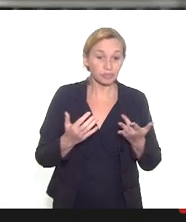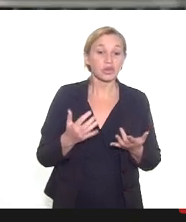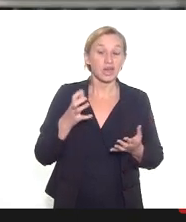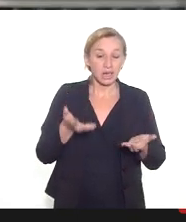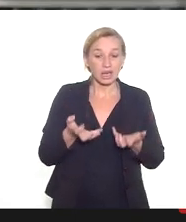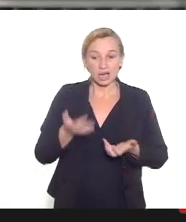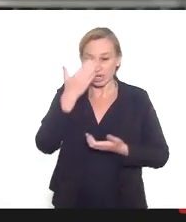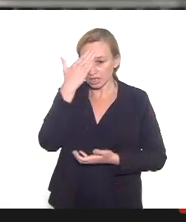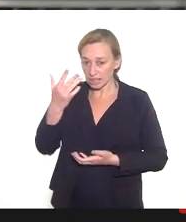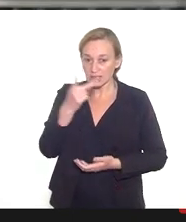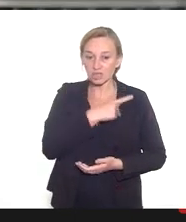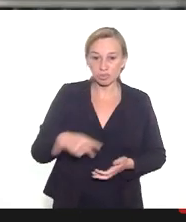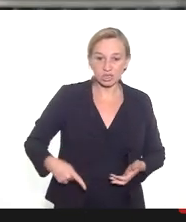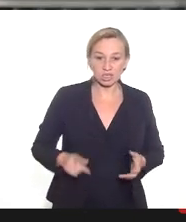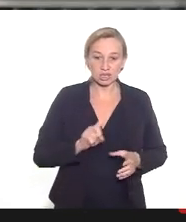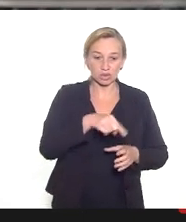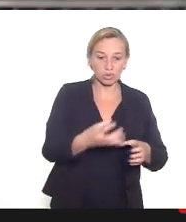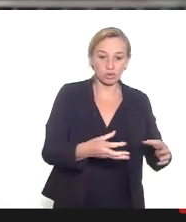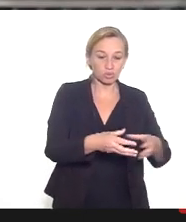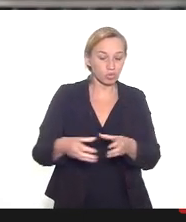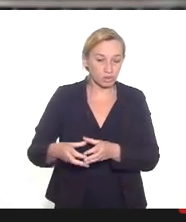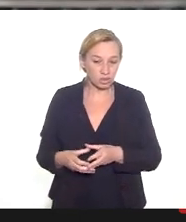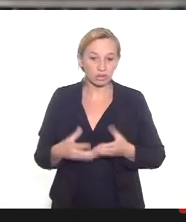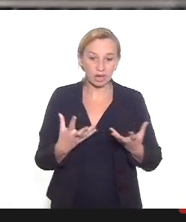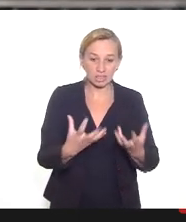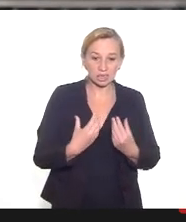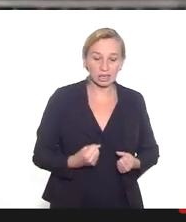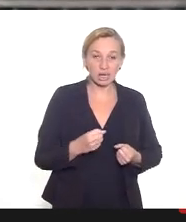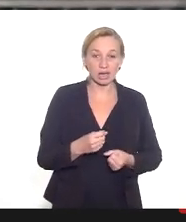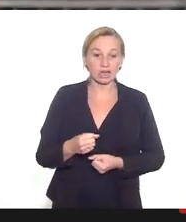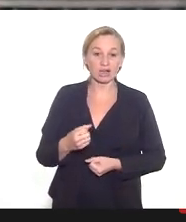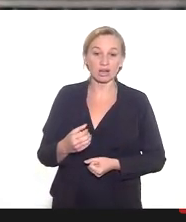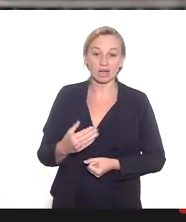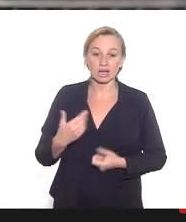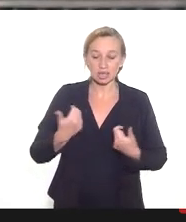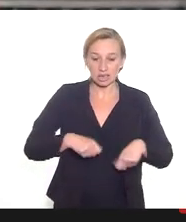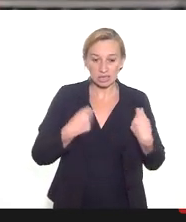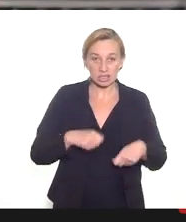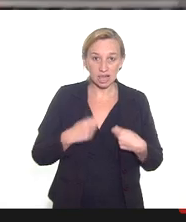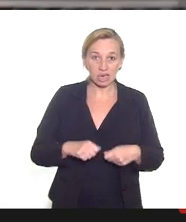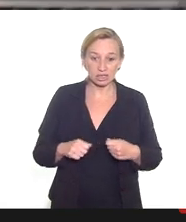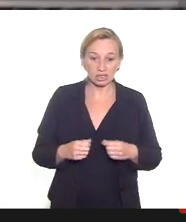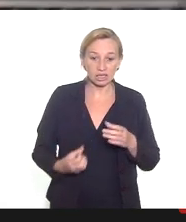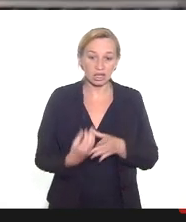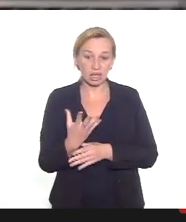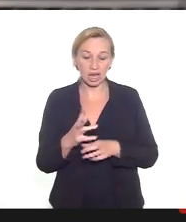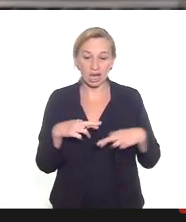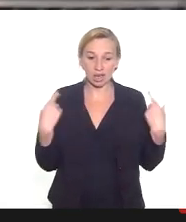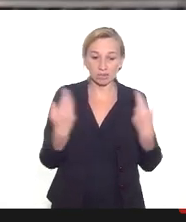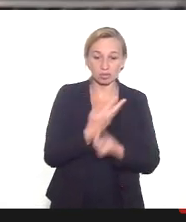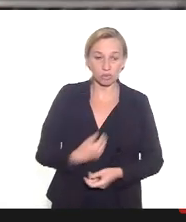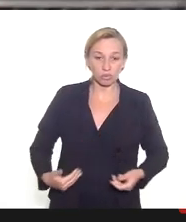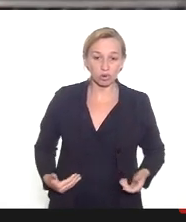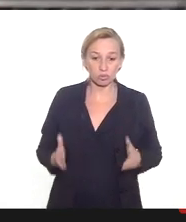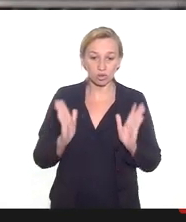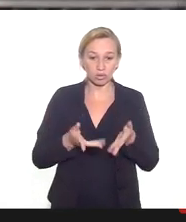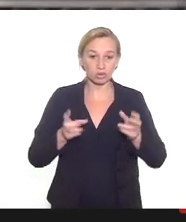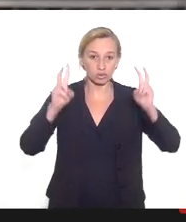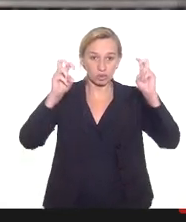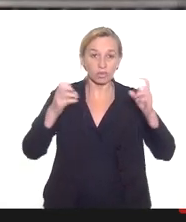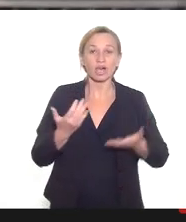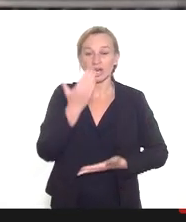presidentes que prontamente atenderam entendendo a urgência EA necessidade do tema eu quero